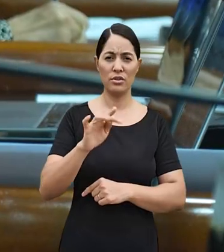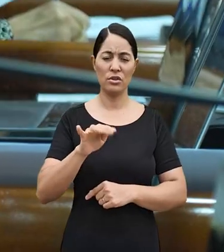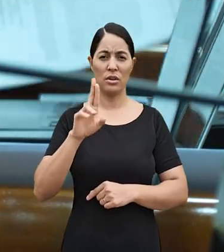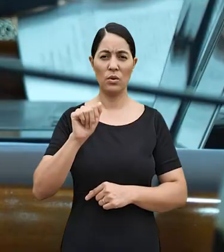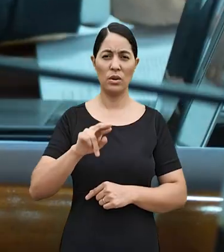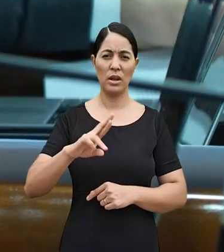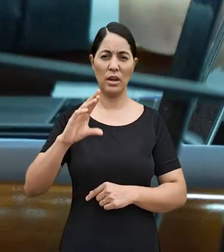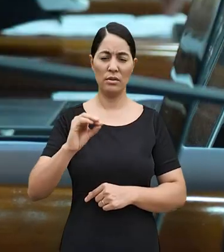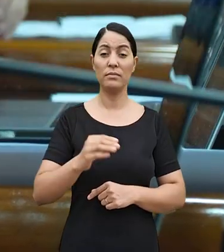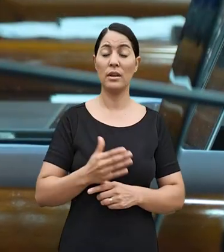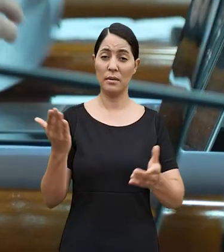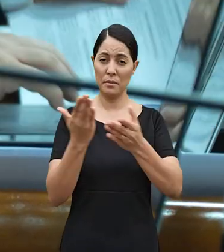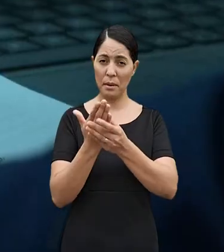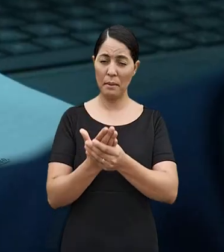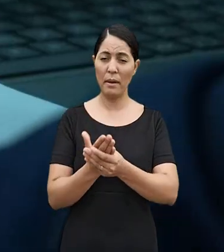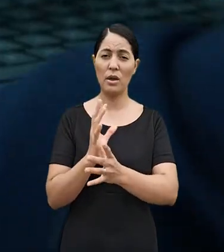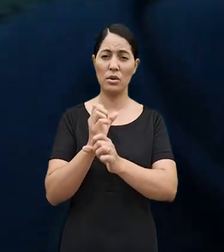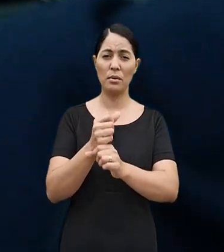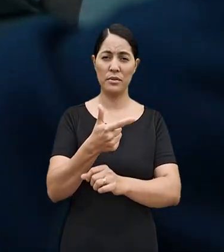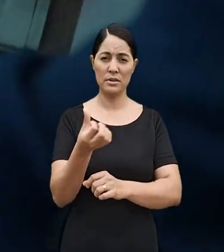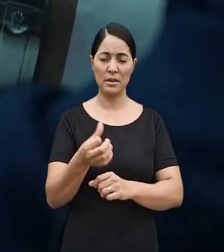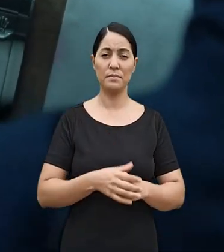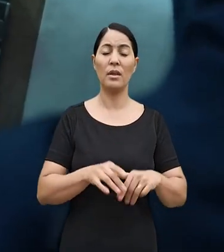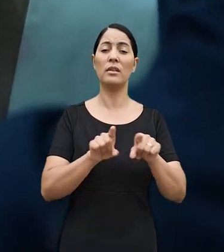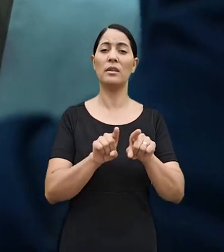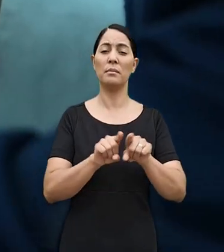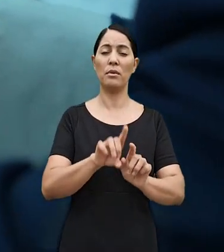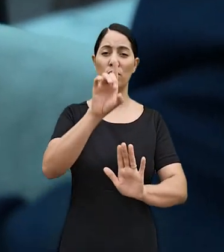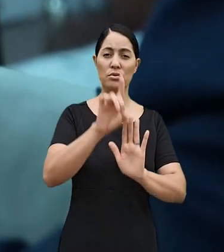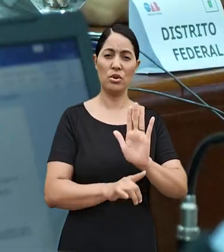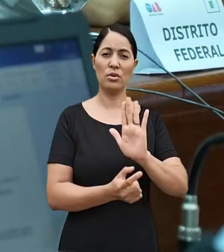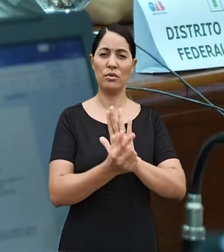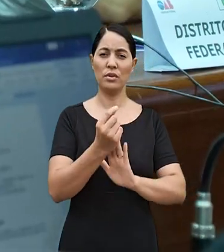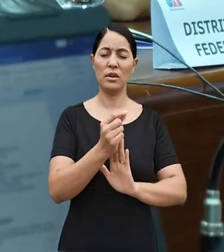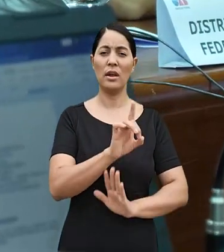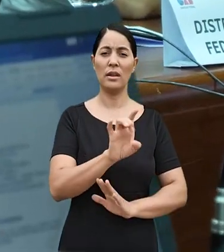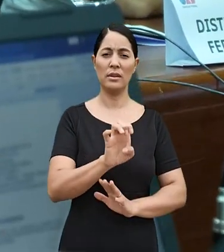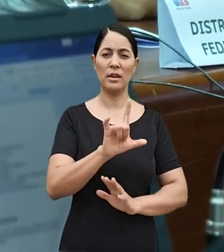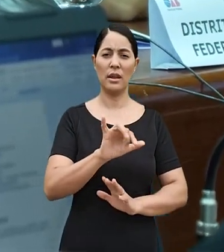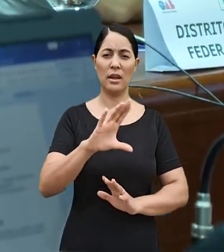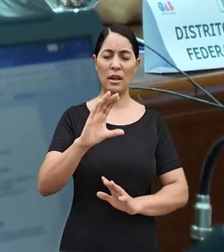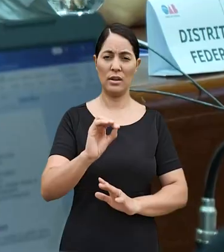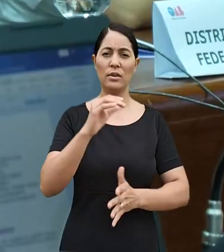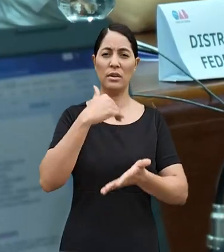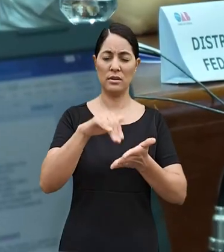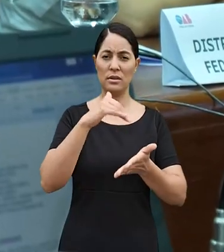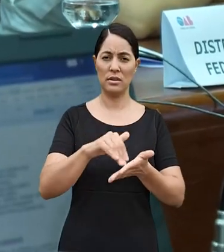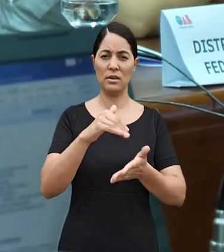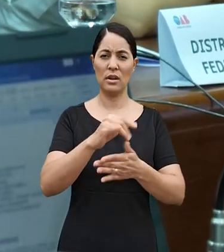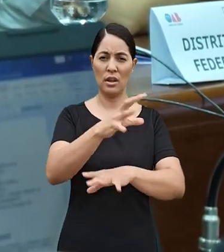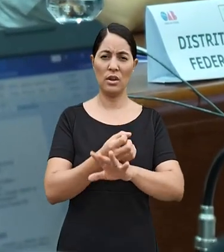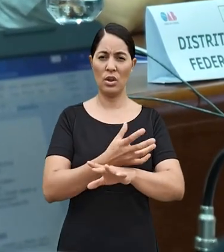Cordeiro, analisou 26 processos. Sob a presidência do diretor-tesoureiro Délio Lins e Silva Júnior e com a secretaria